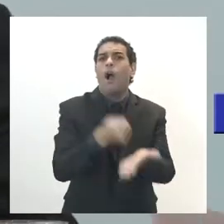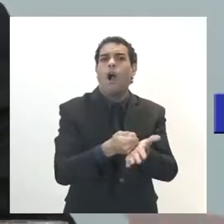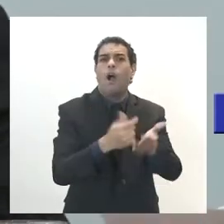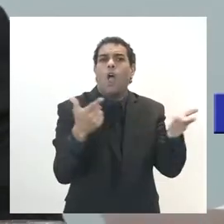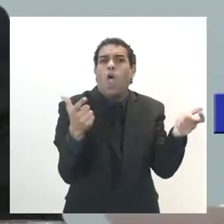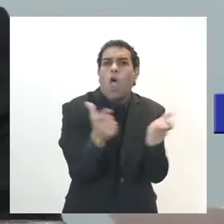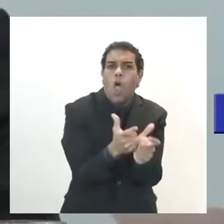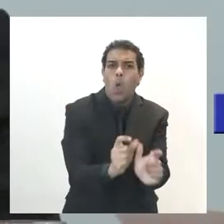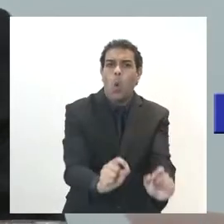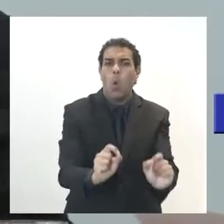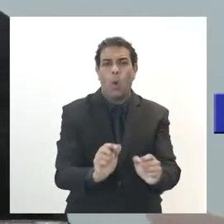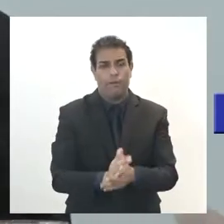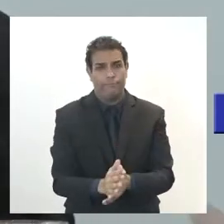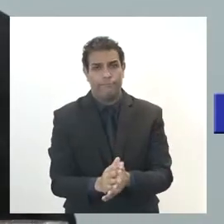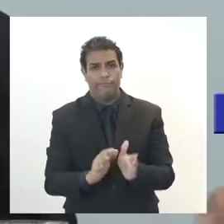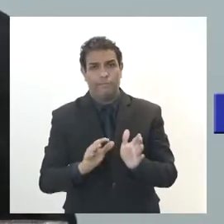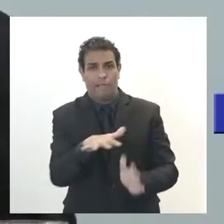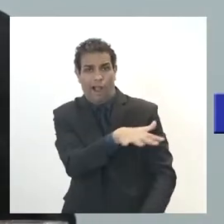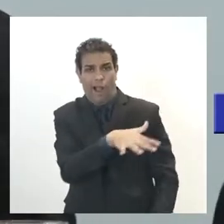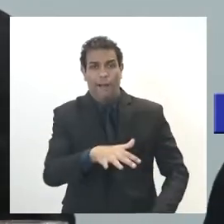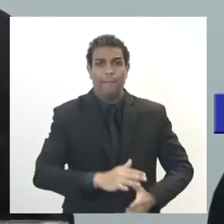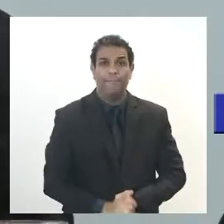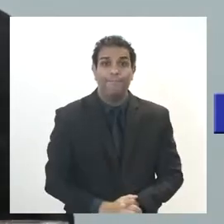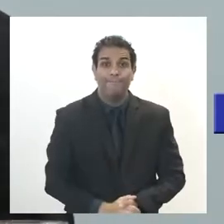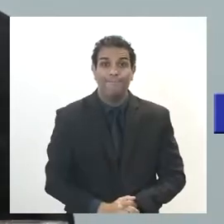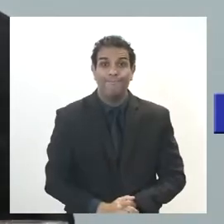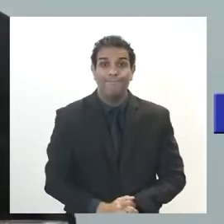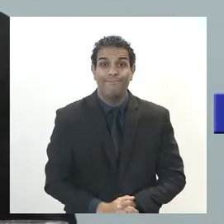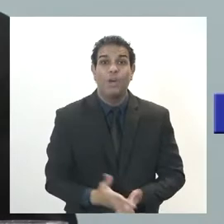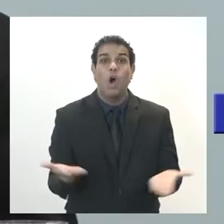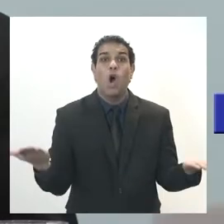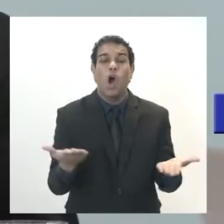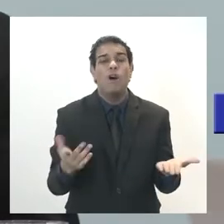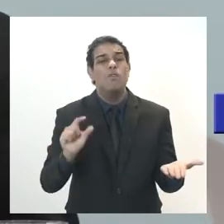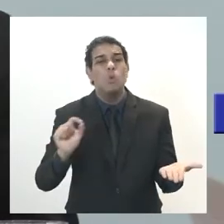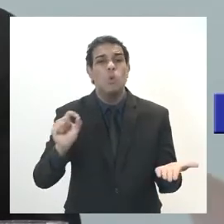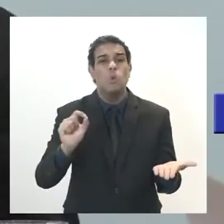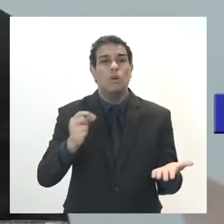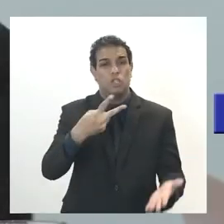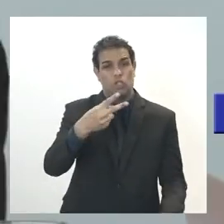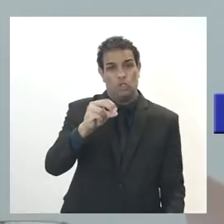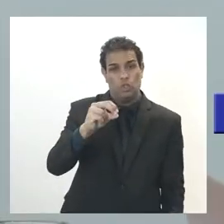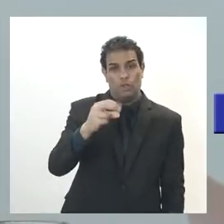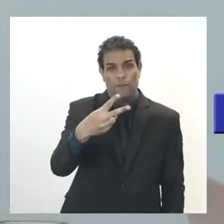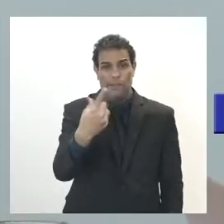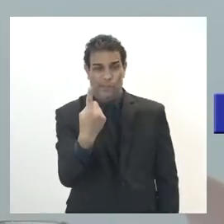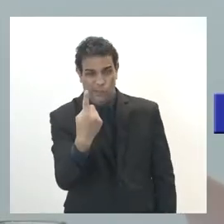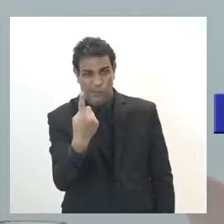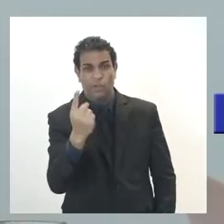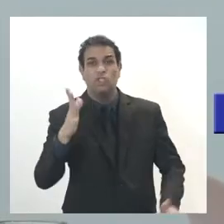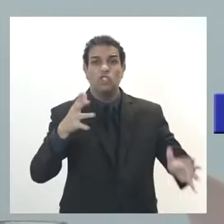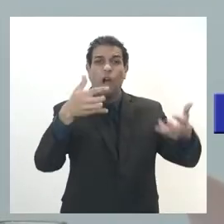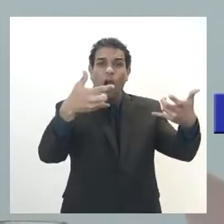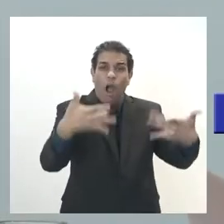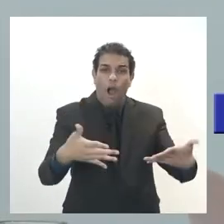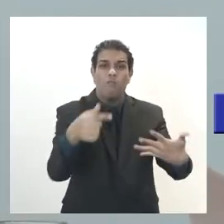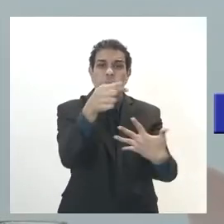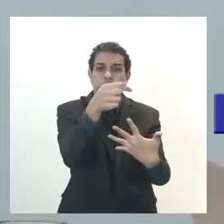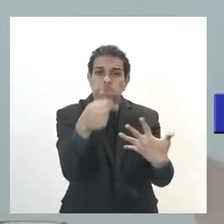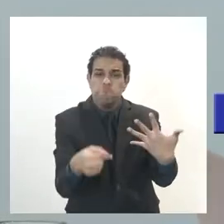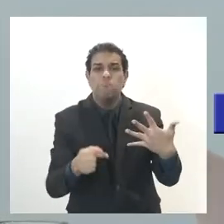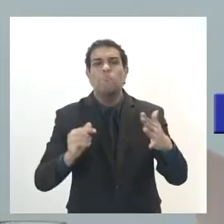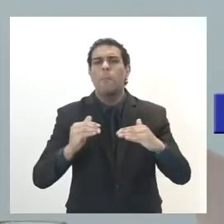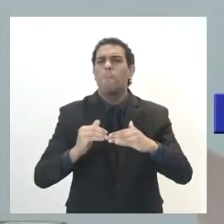do que arrecadou superávit primário consertar esse hora só no ano só no ano de 2021 quando eu disse aqui né